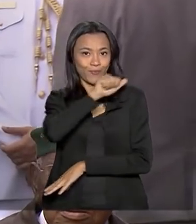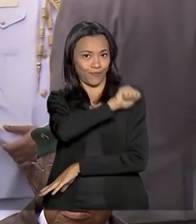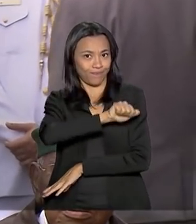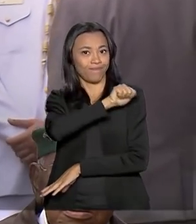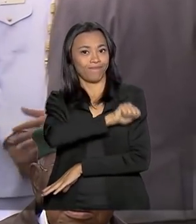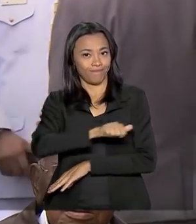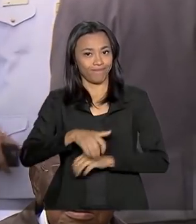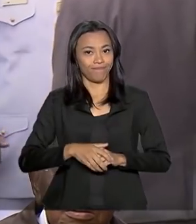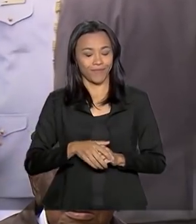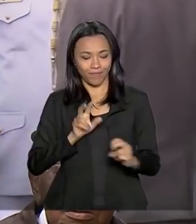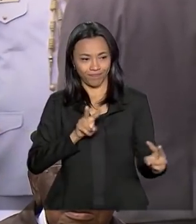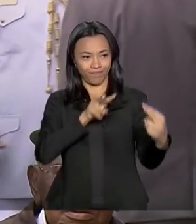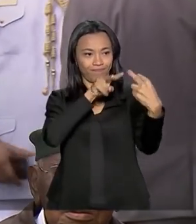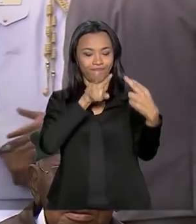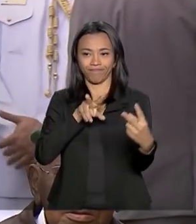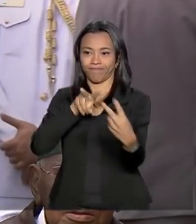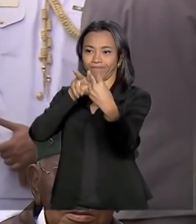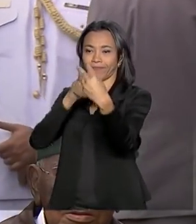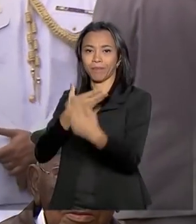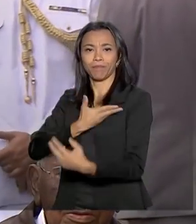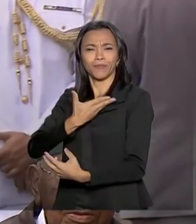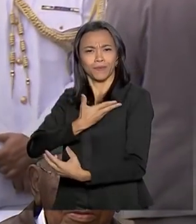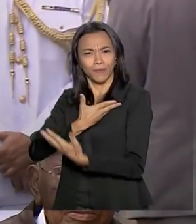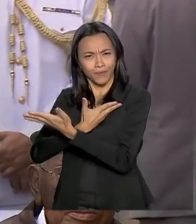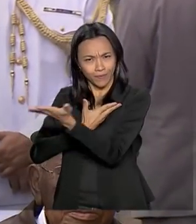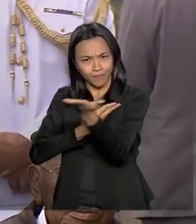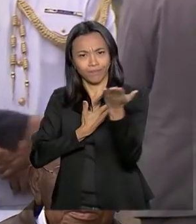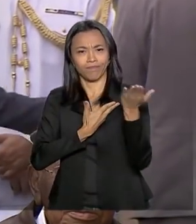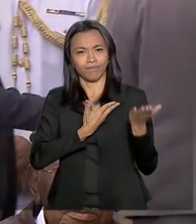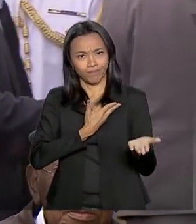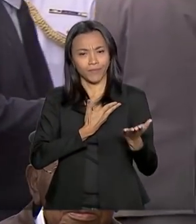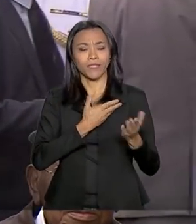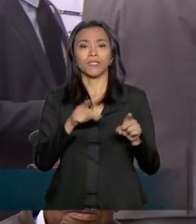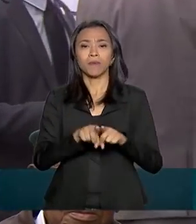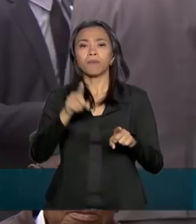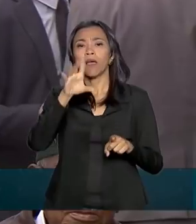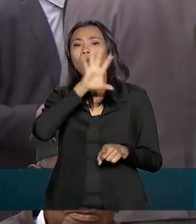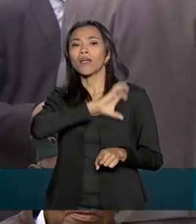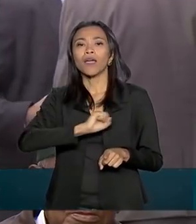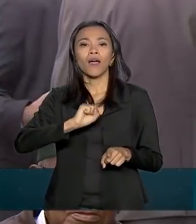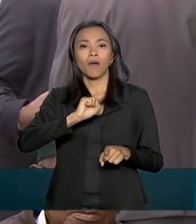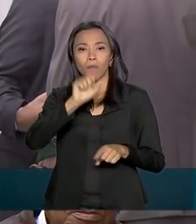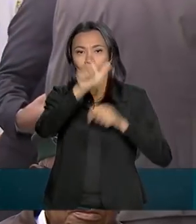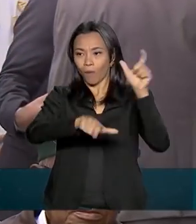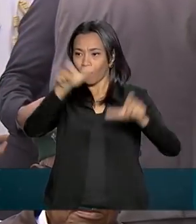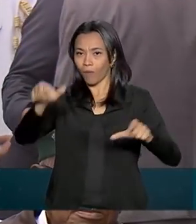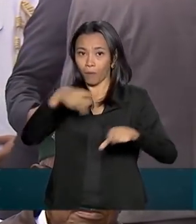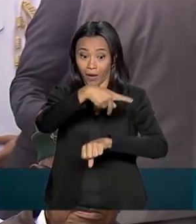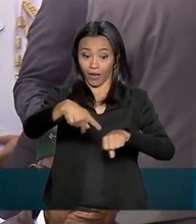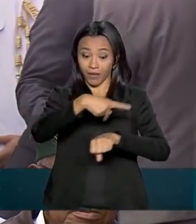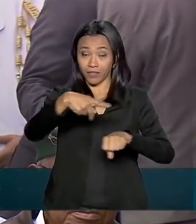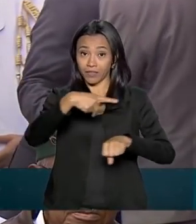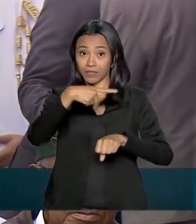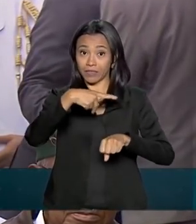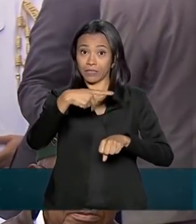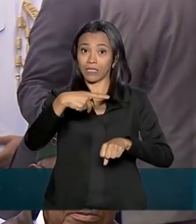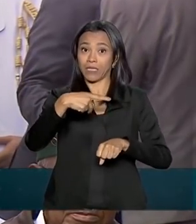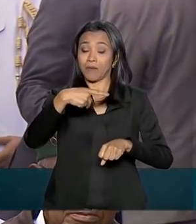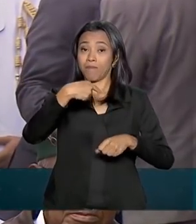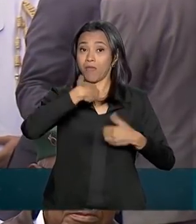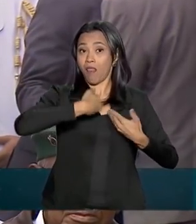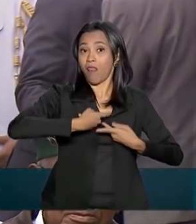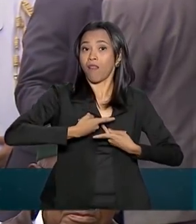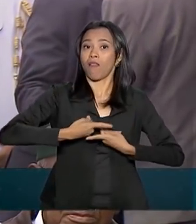amigos e patriotas me levaram ao mais alto posto executivo